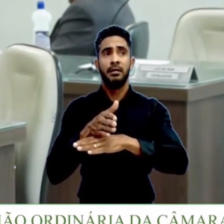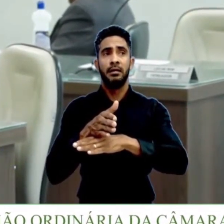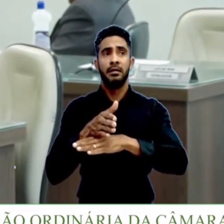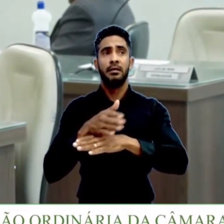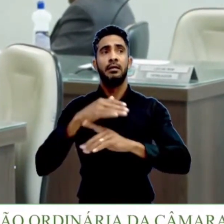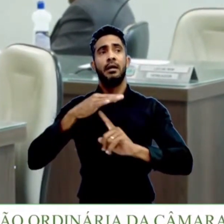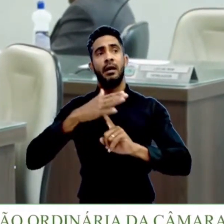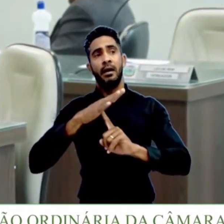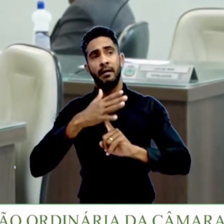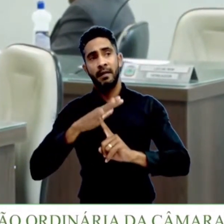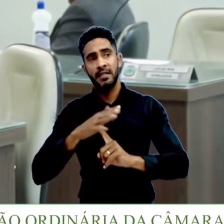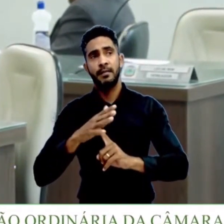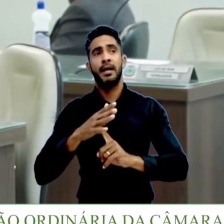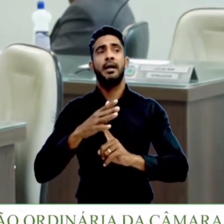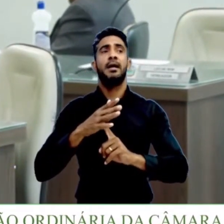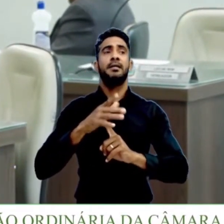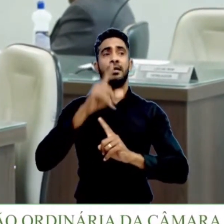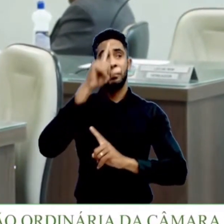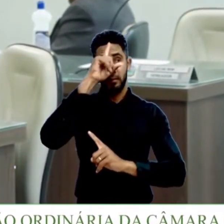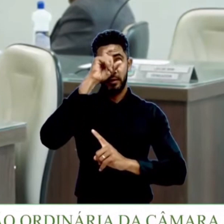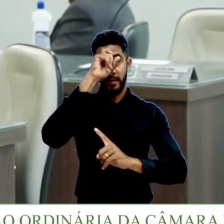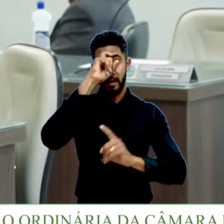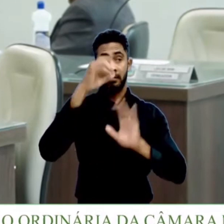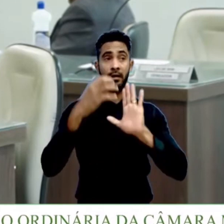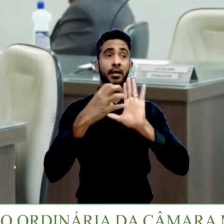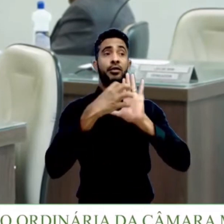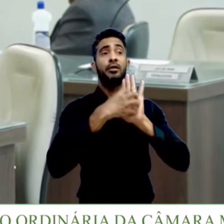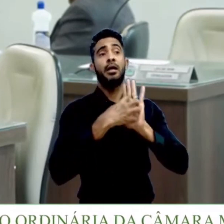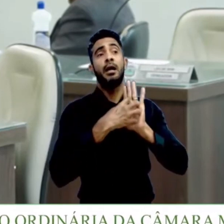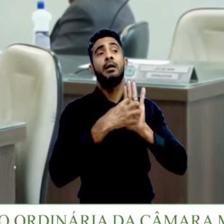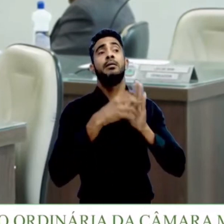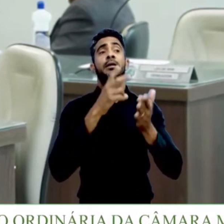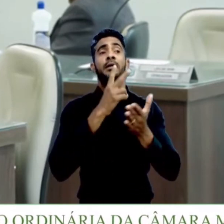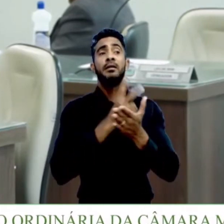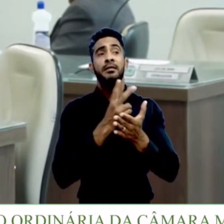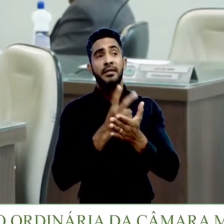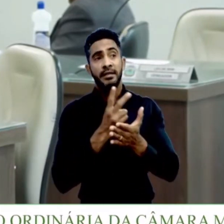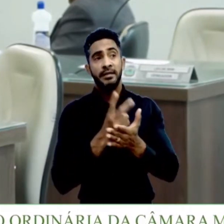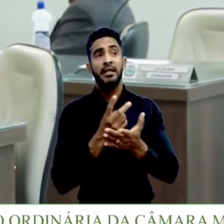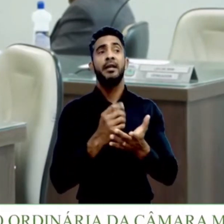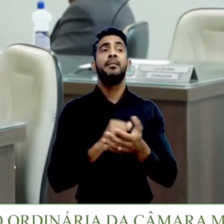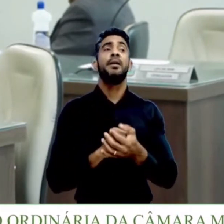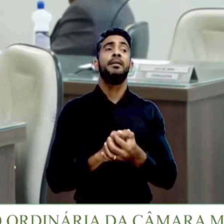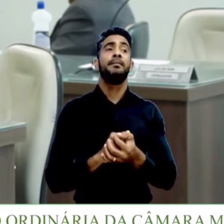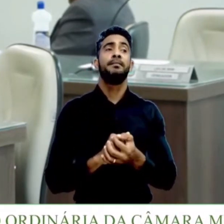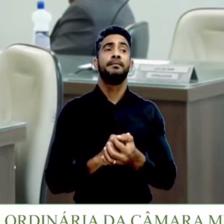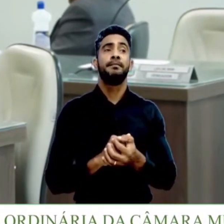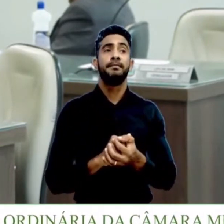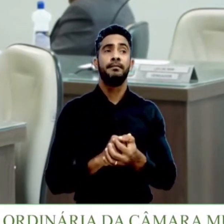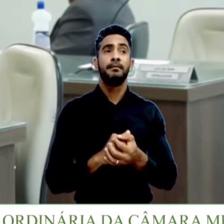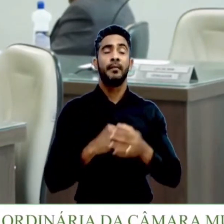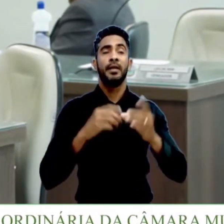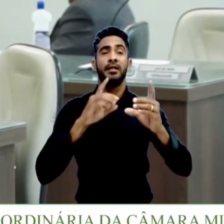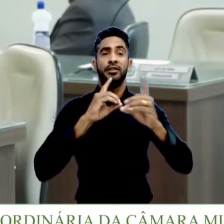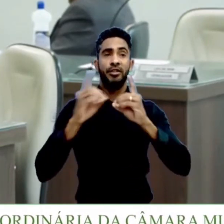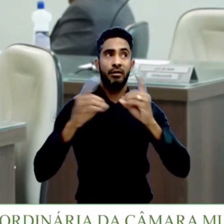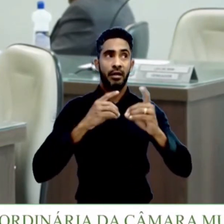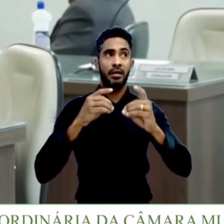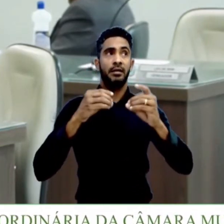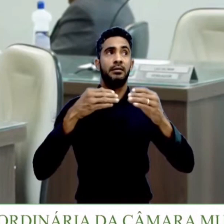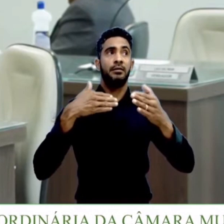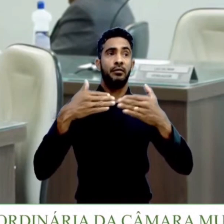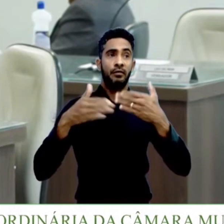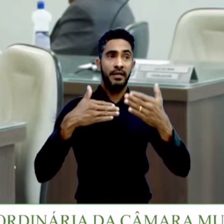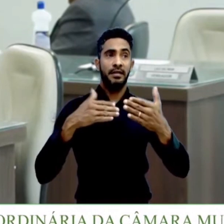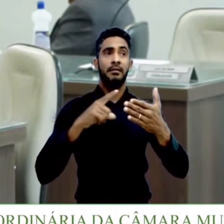nas praças, igual lá no hospital regional, está sempre ali, entendendo? Dialogando com eles. E